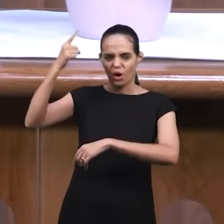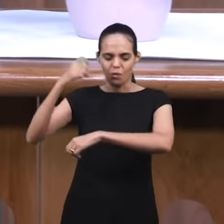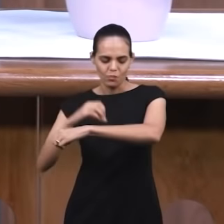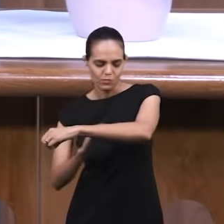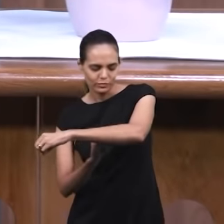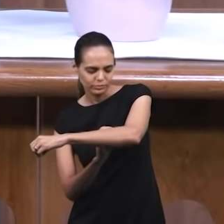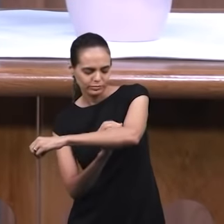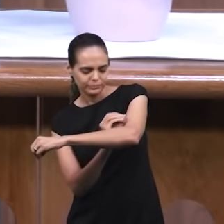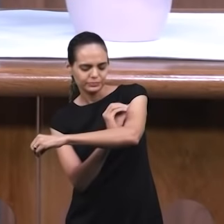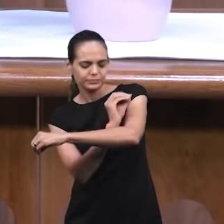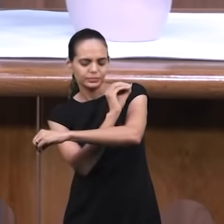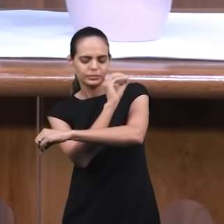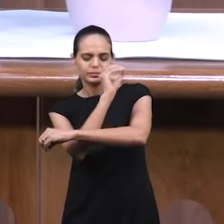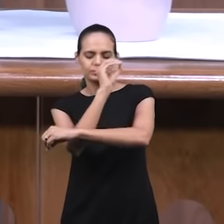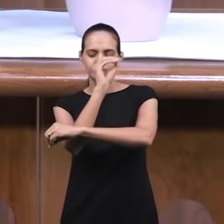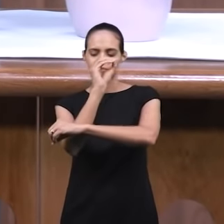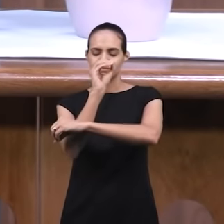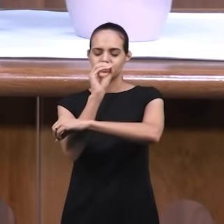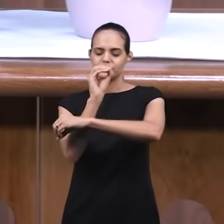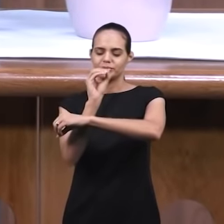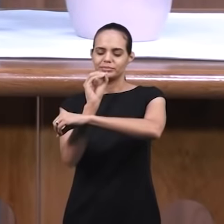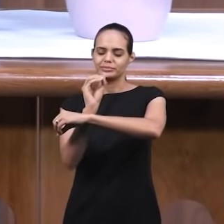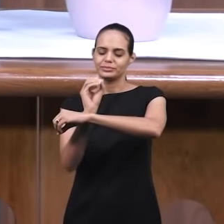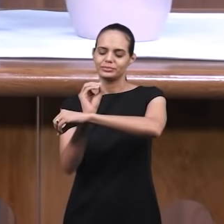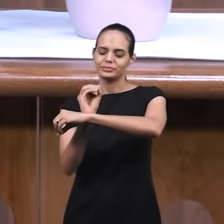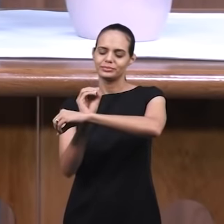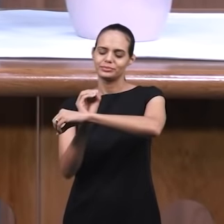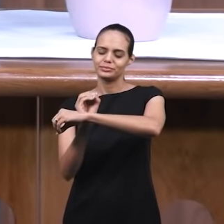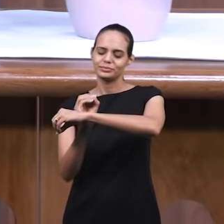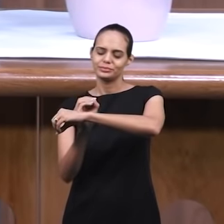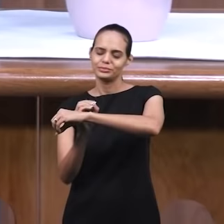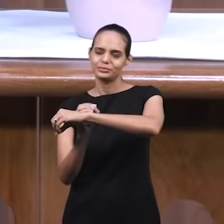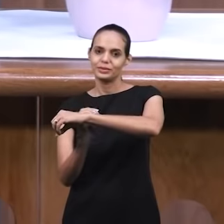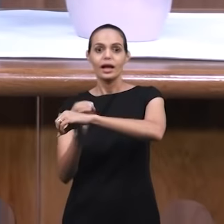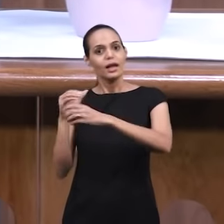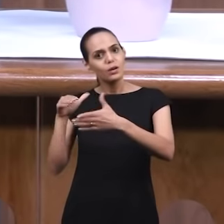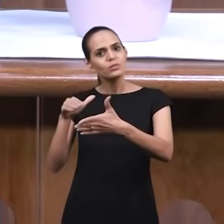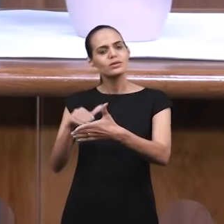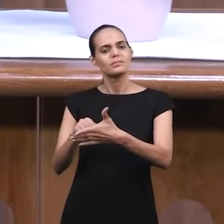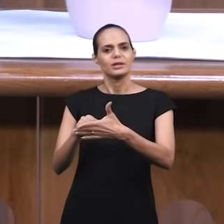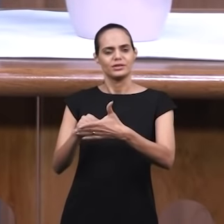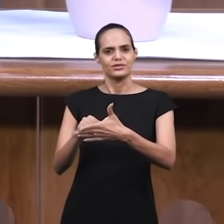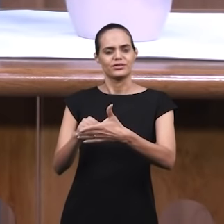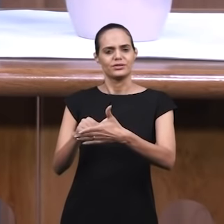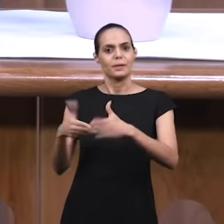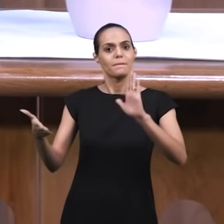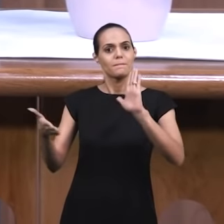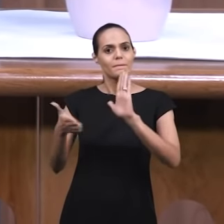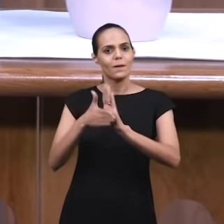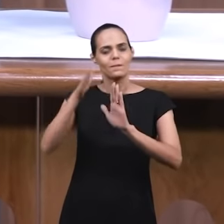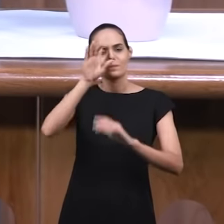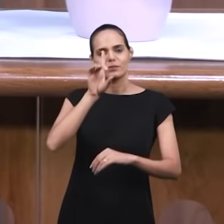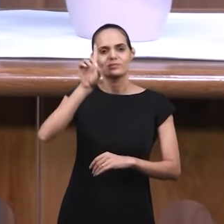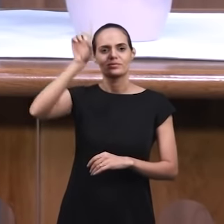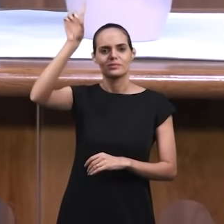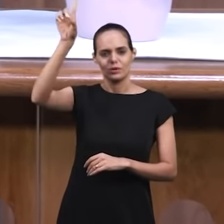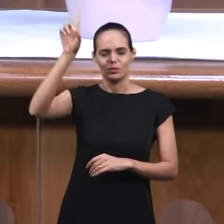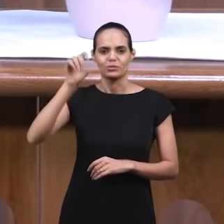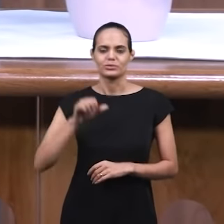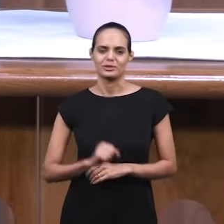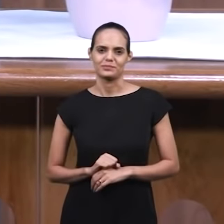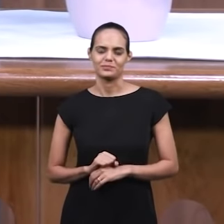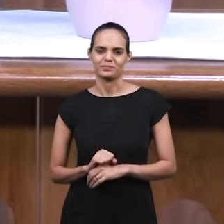ocaso." Ou seja, esse é o limite estabelecido por Deus para o espaço